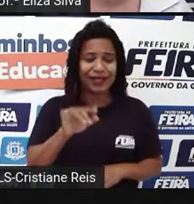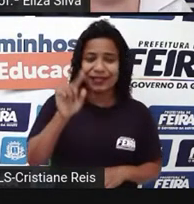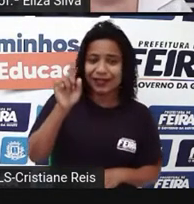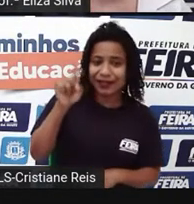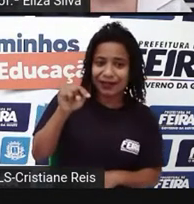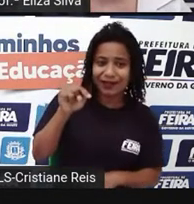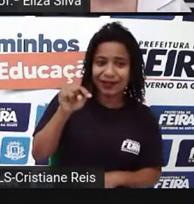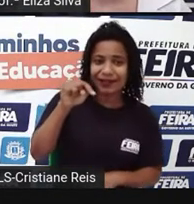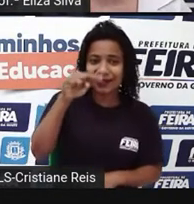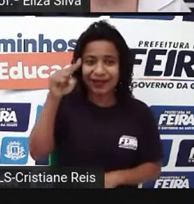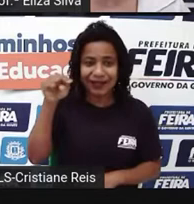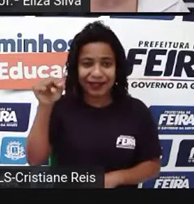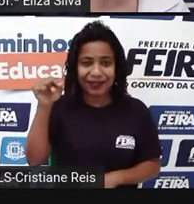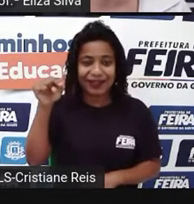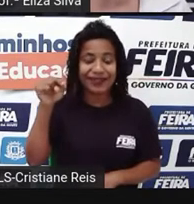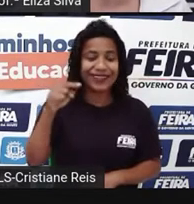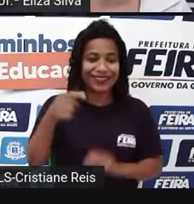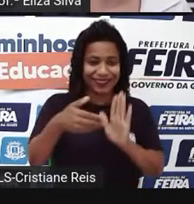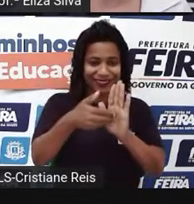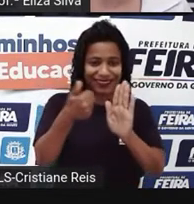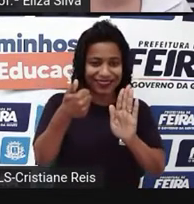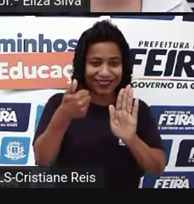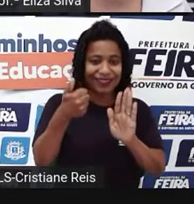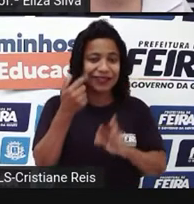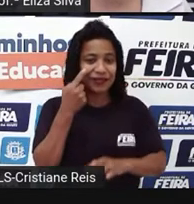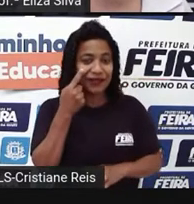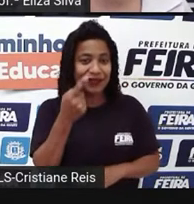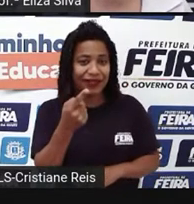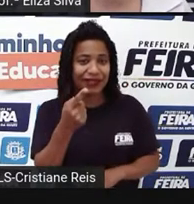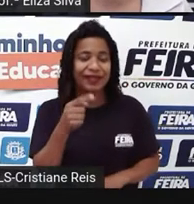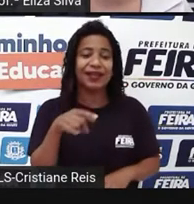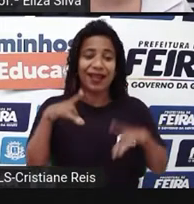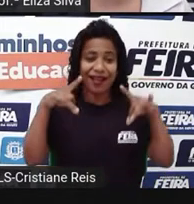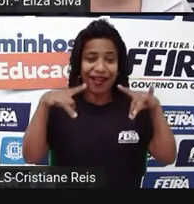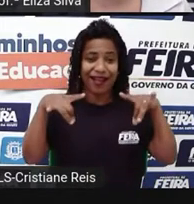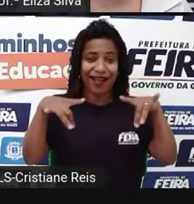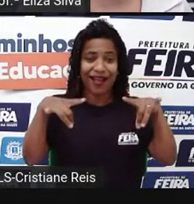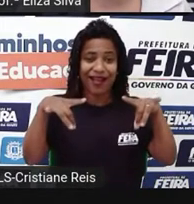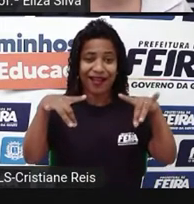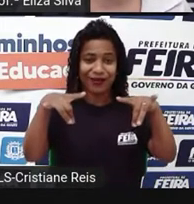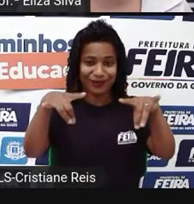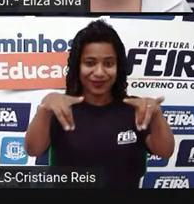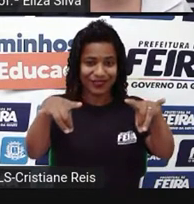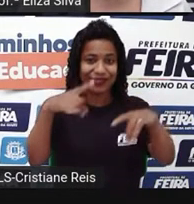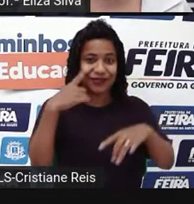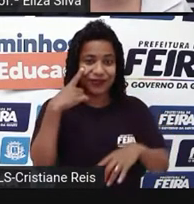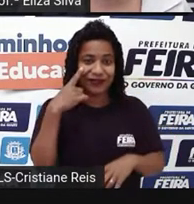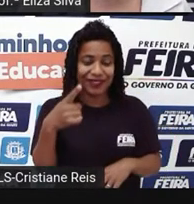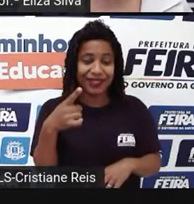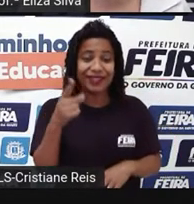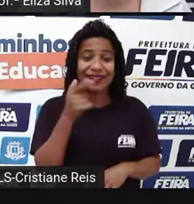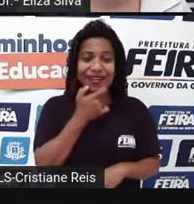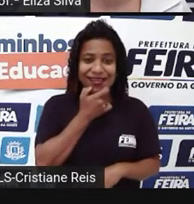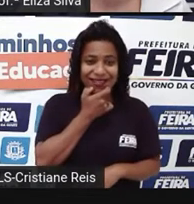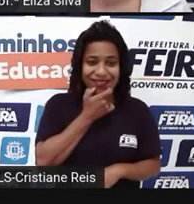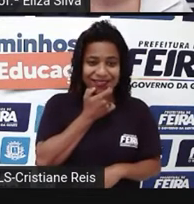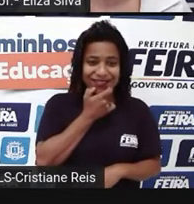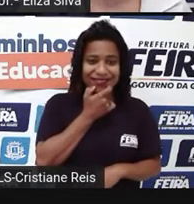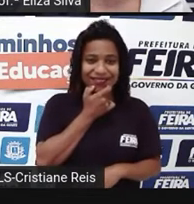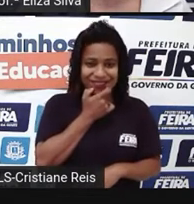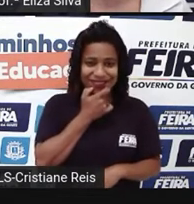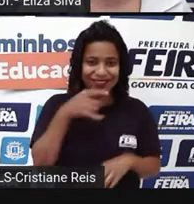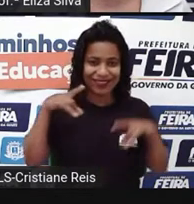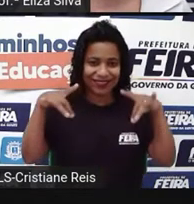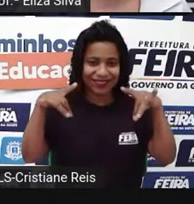acento. No caso aqui de Australia, observe que na nossa língua a gente põe o acento agudo